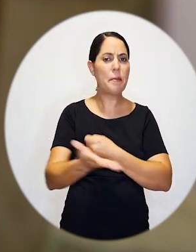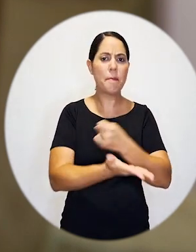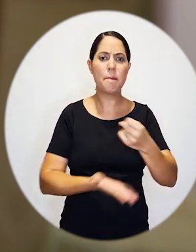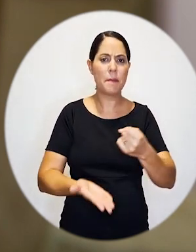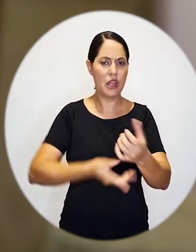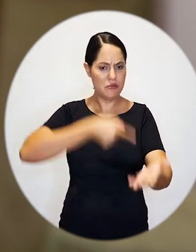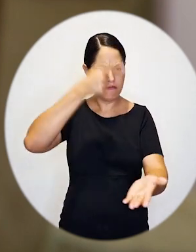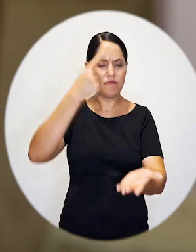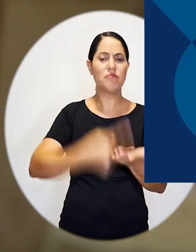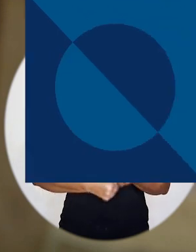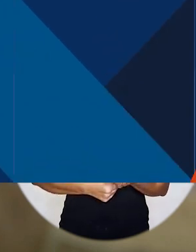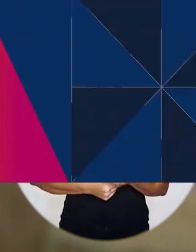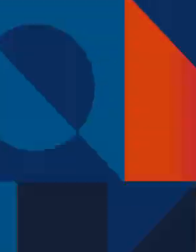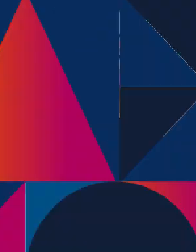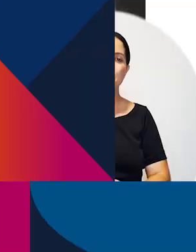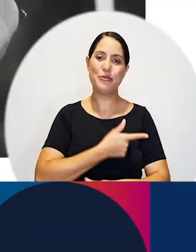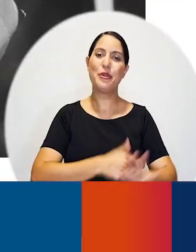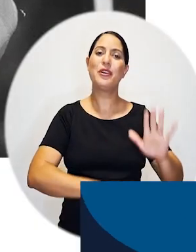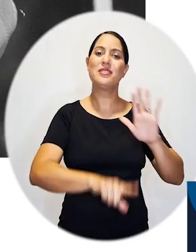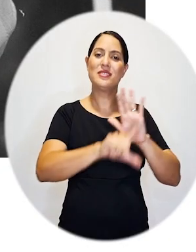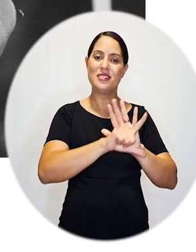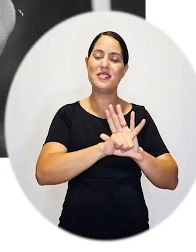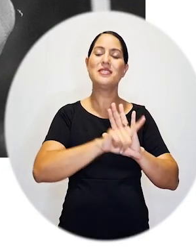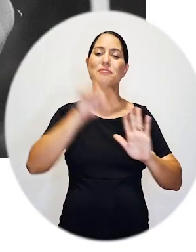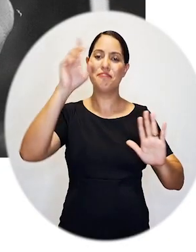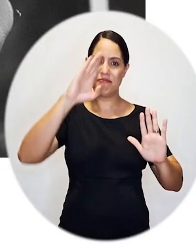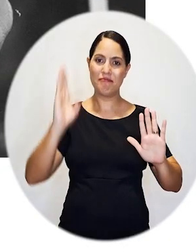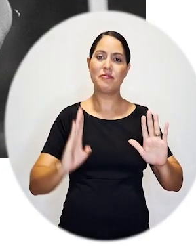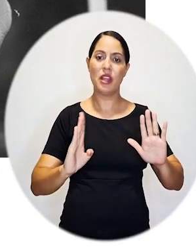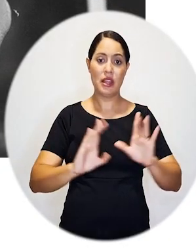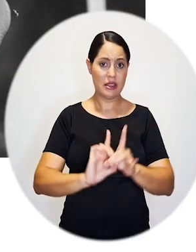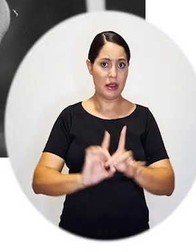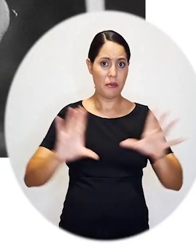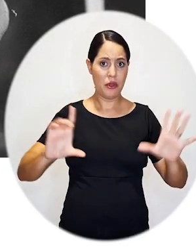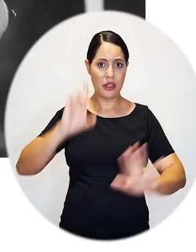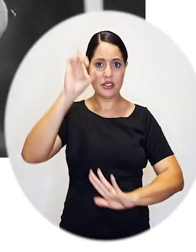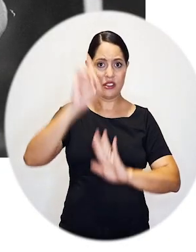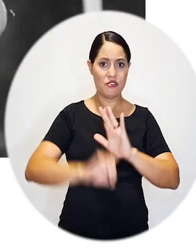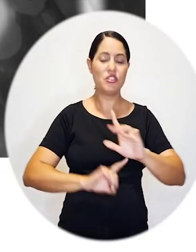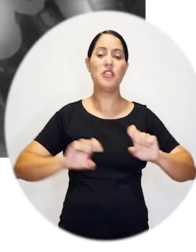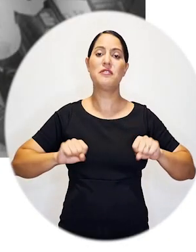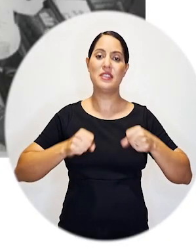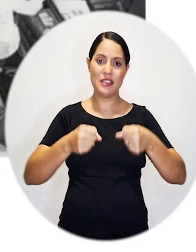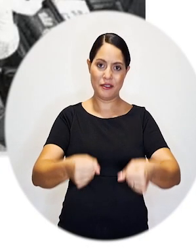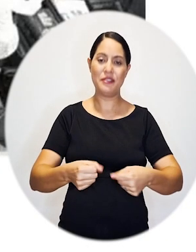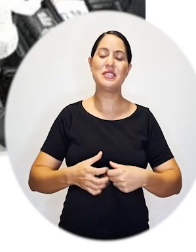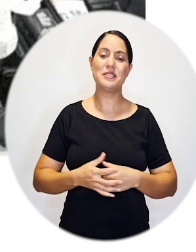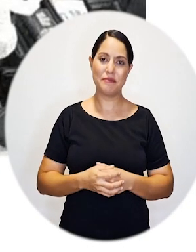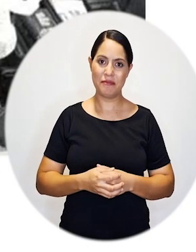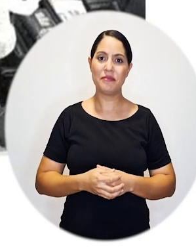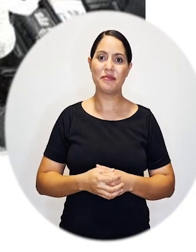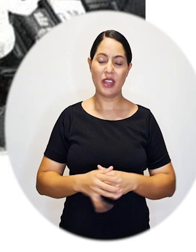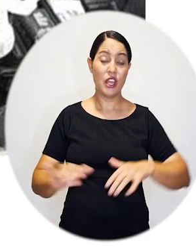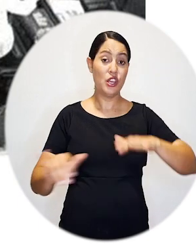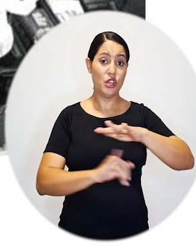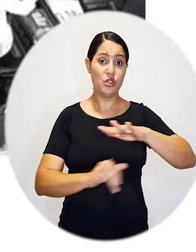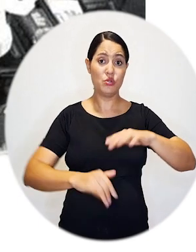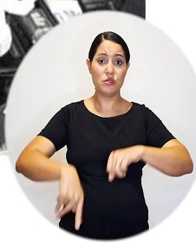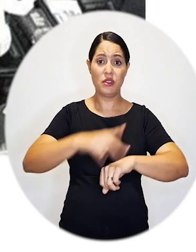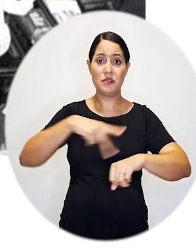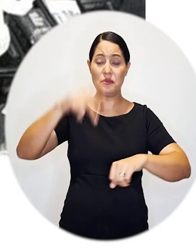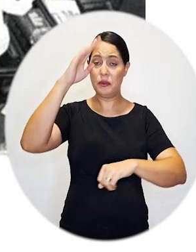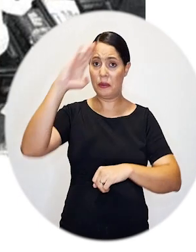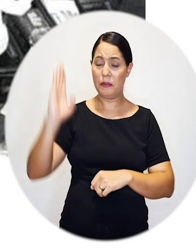mas tem esse compromisso fundamental que está na nossa lei estatutária de defender o Estado democrático de direito,